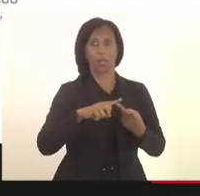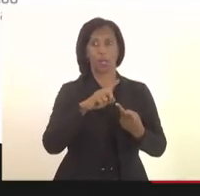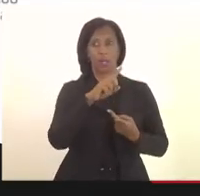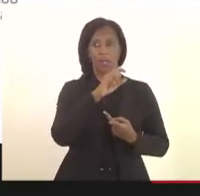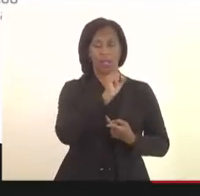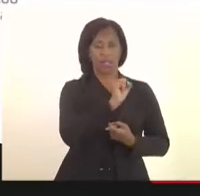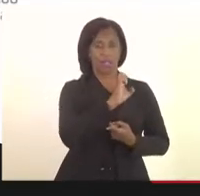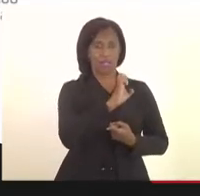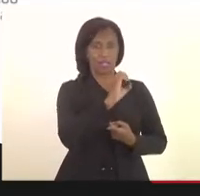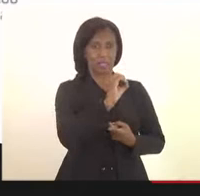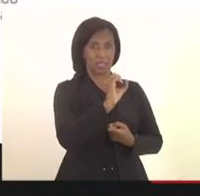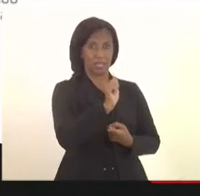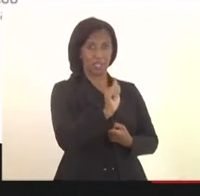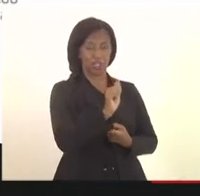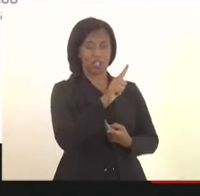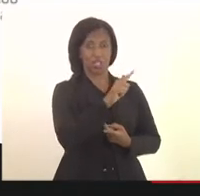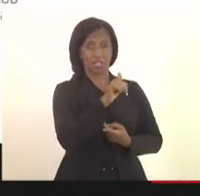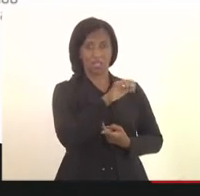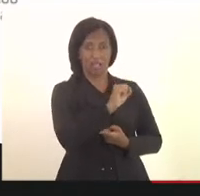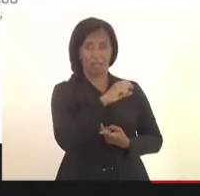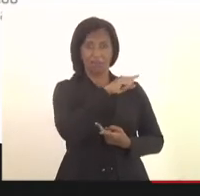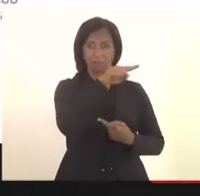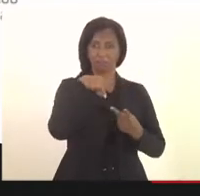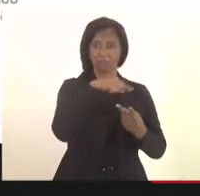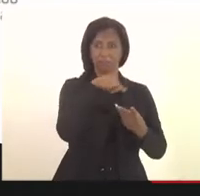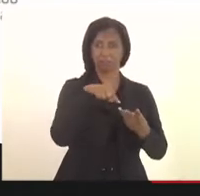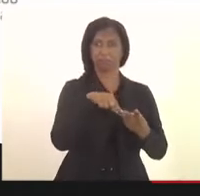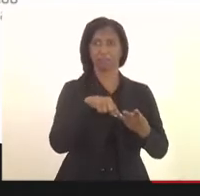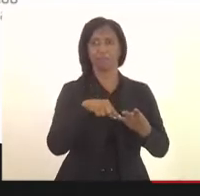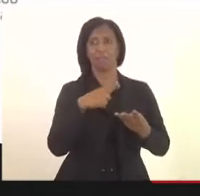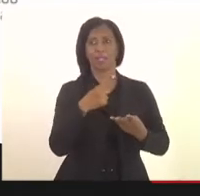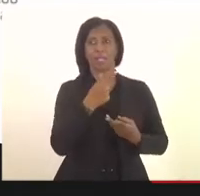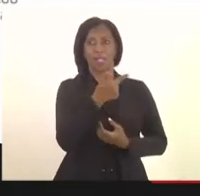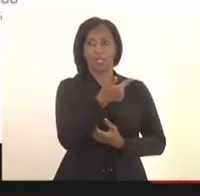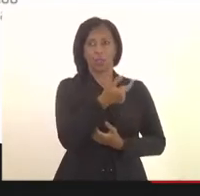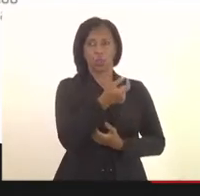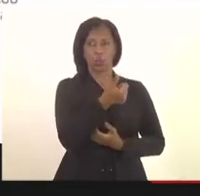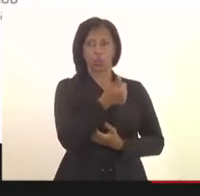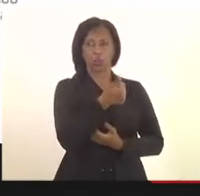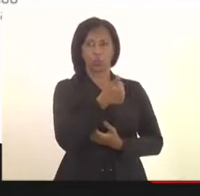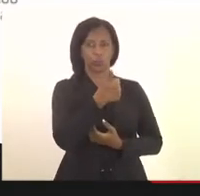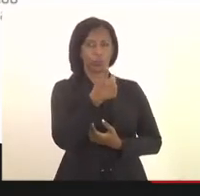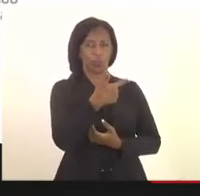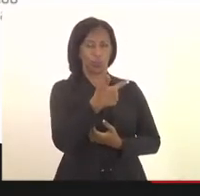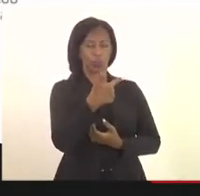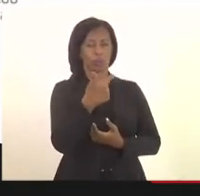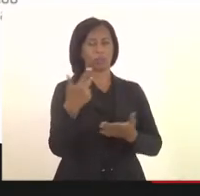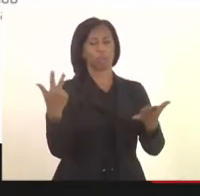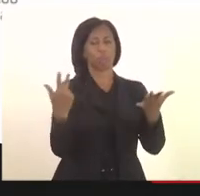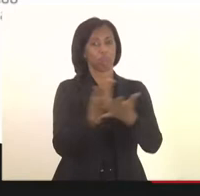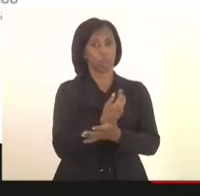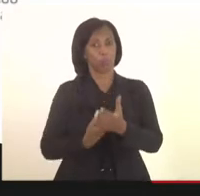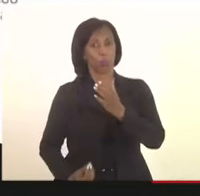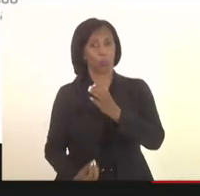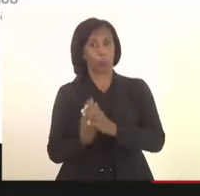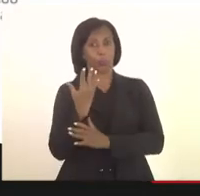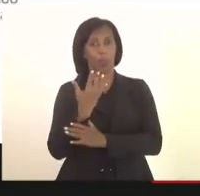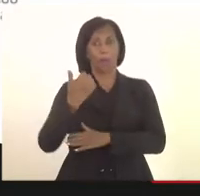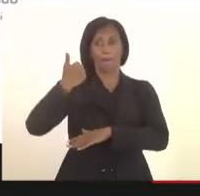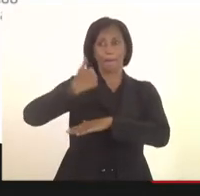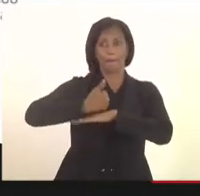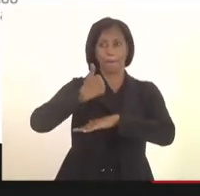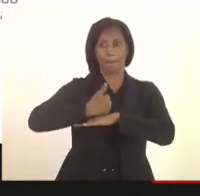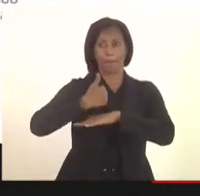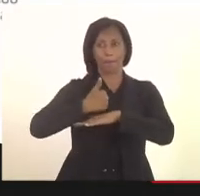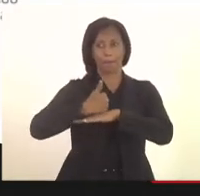da produção de Sapinhoá, que hoje é o terceiro maior campo produtor do Brasil. Em 2016, o início